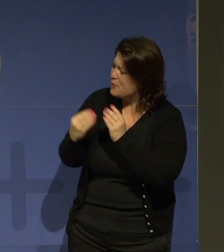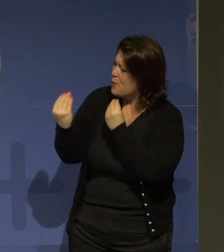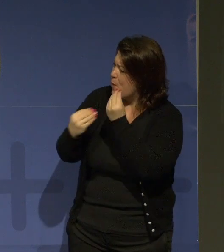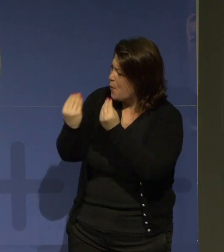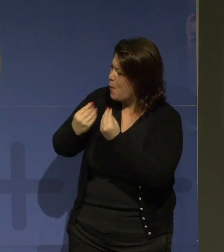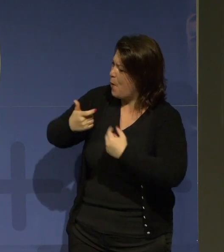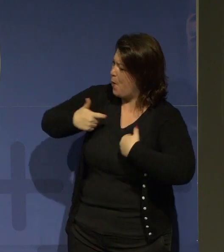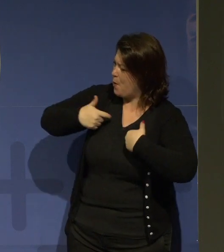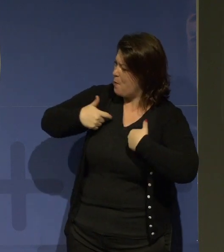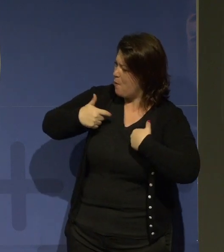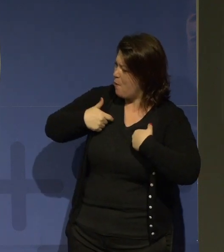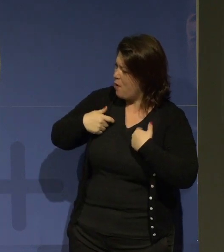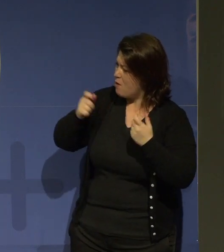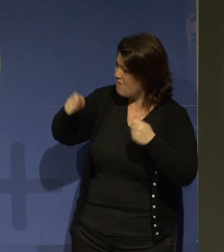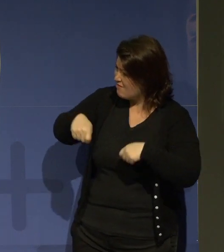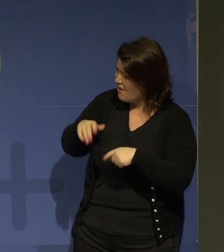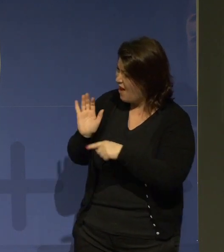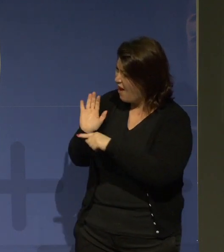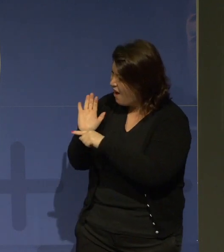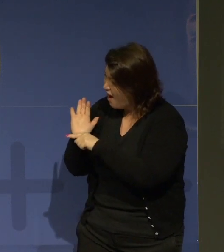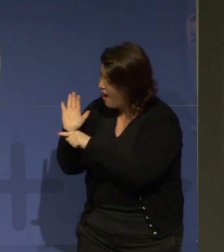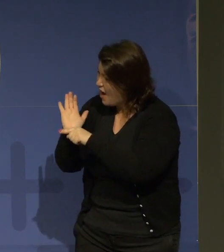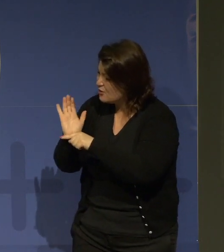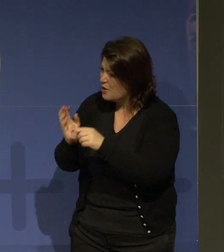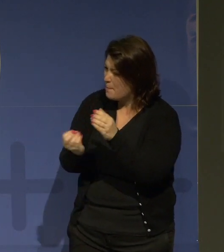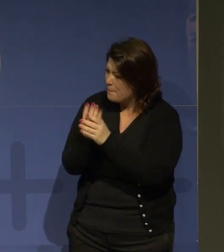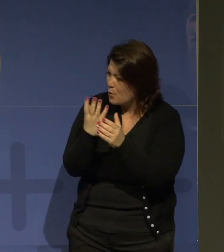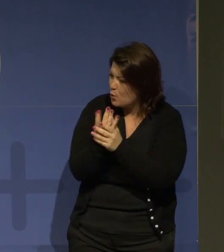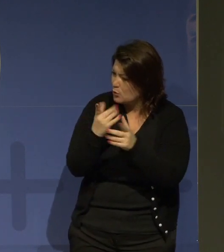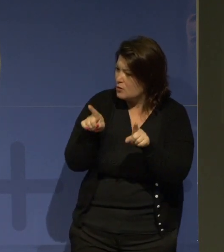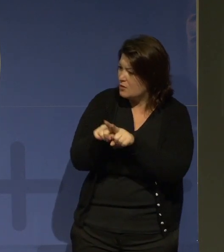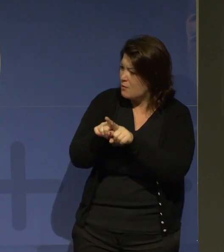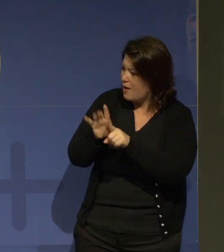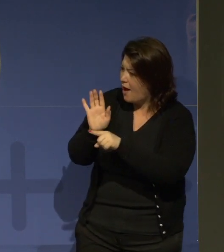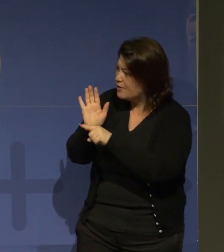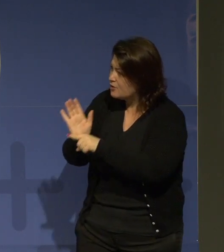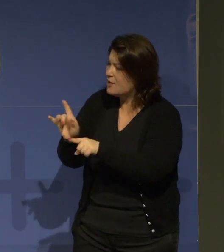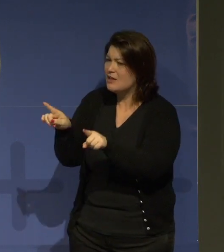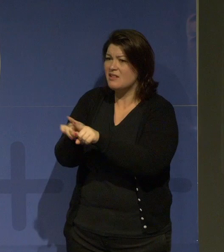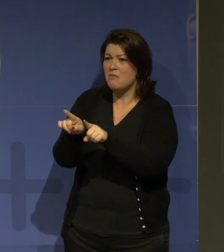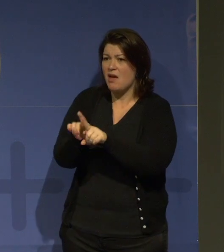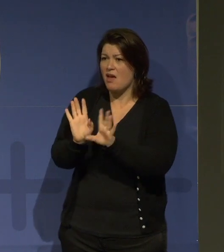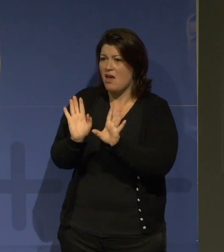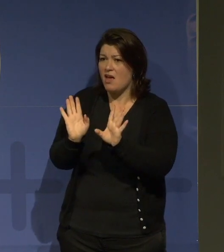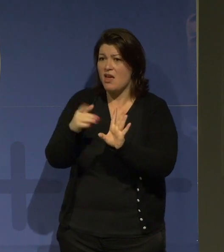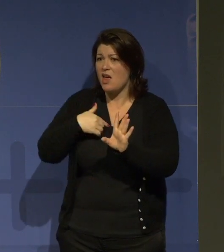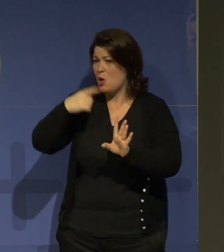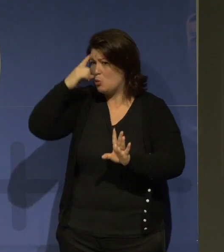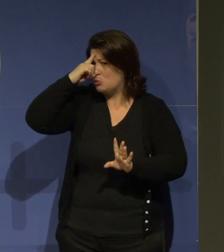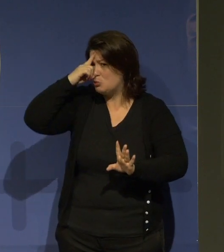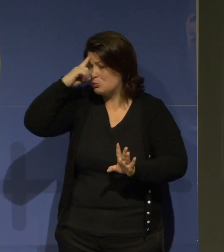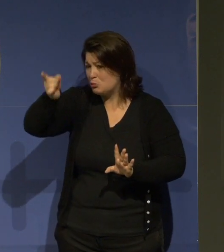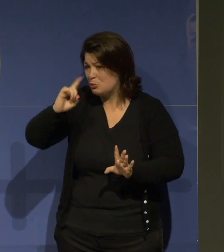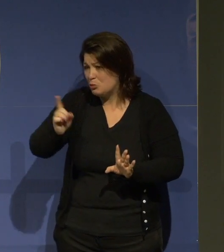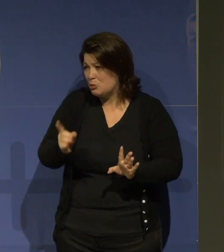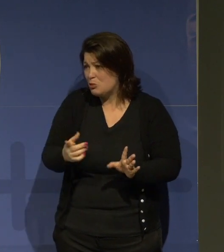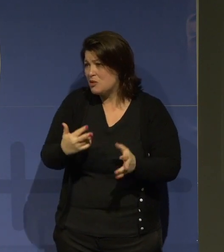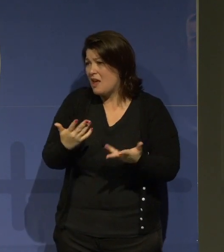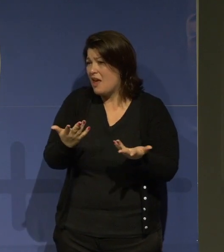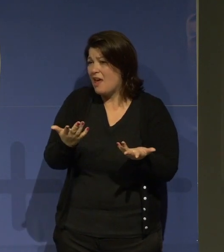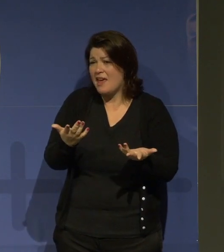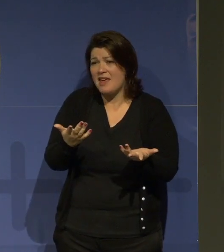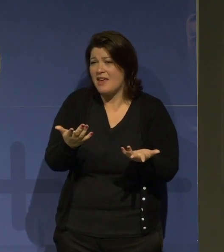posso estar produzindo tudo isso que eu estou fazendo e sem saber da existência de